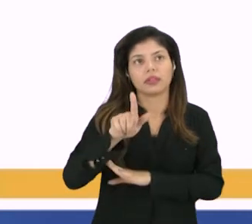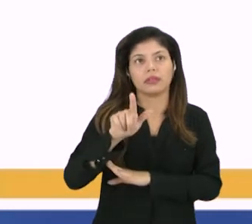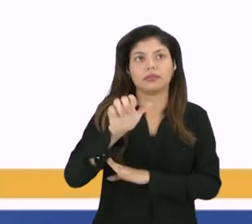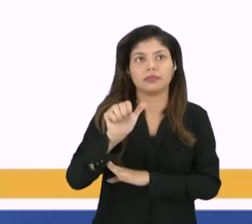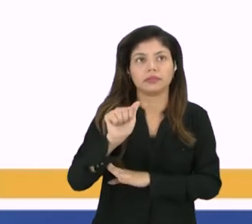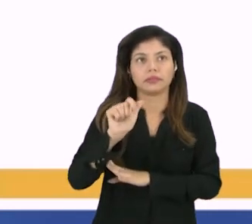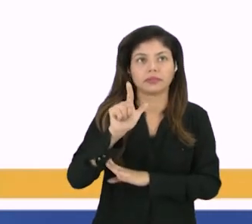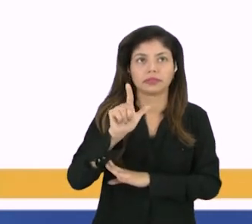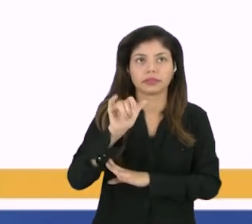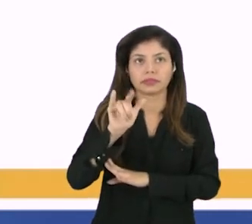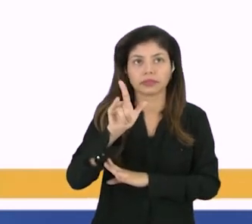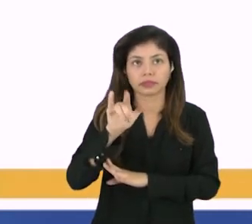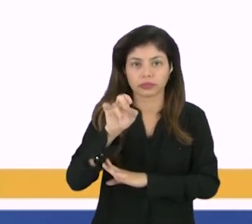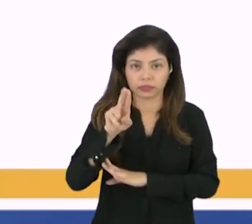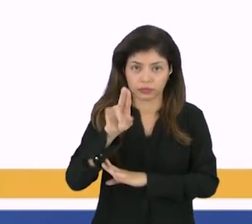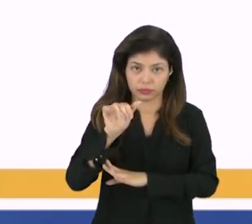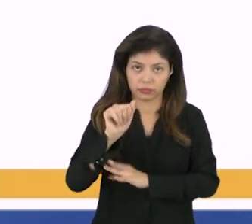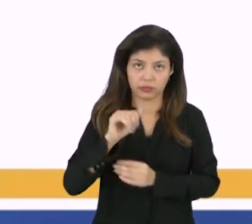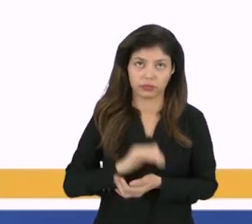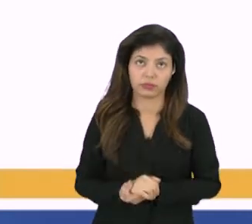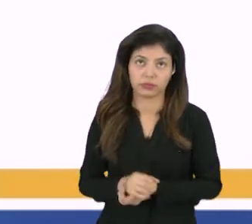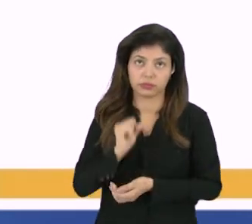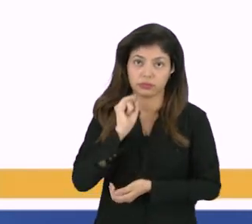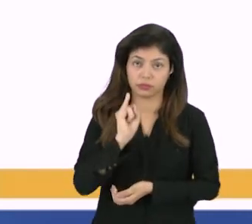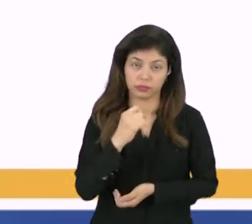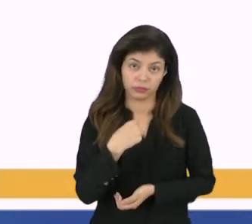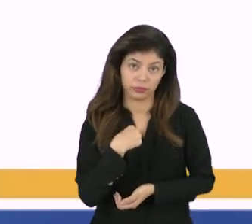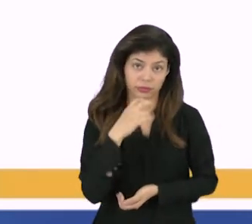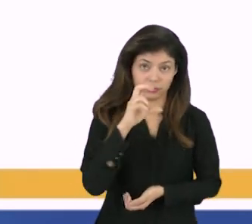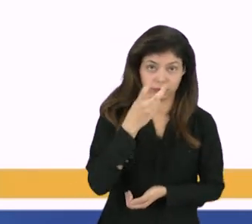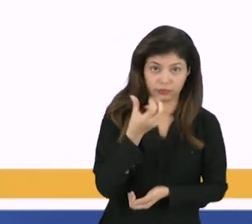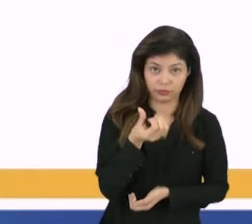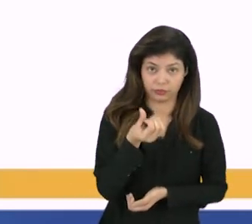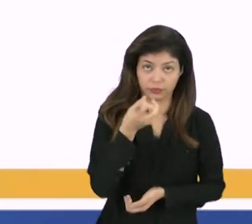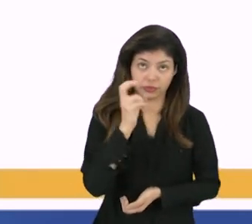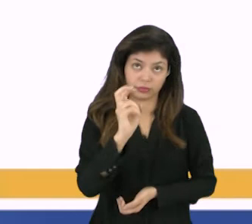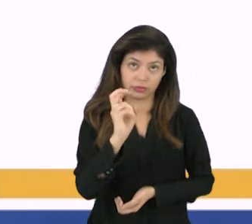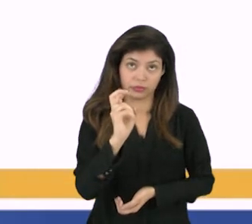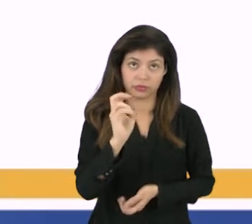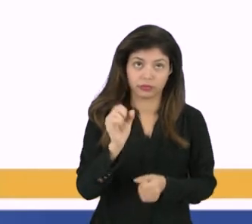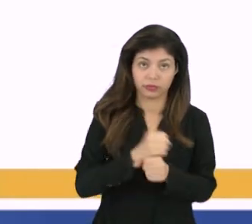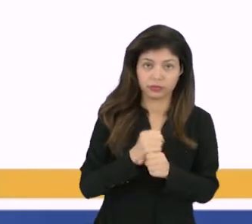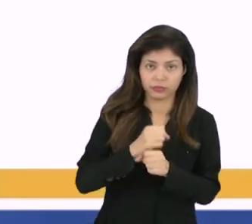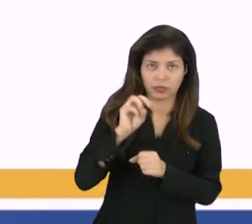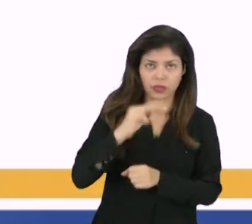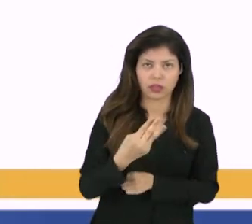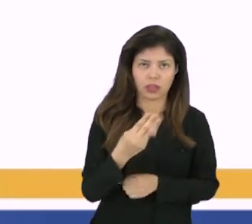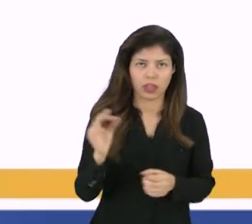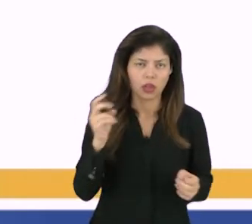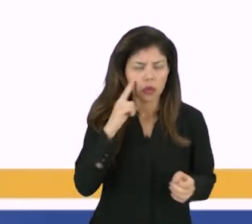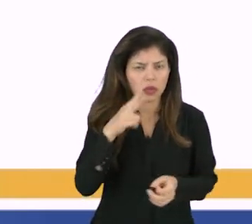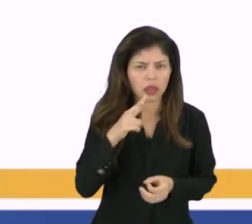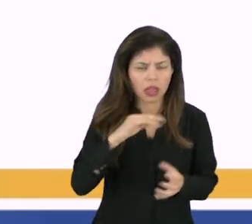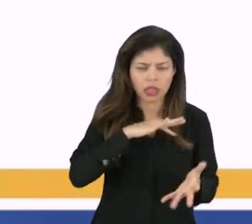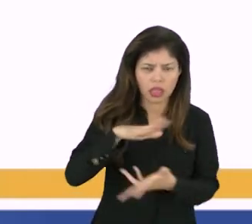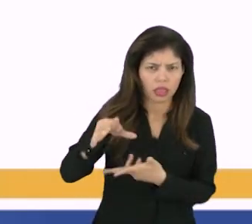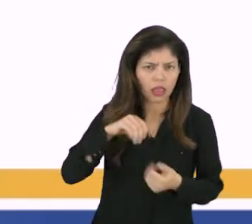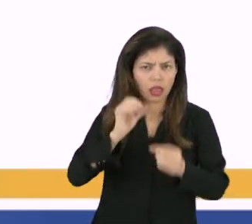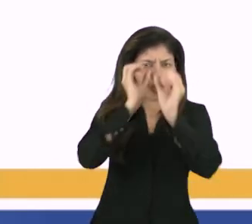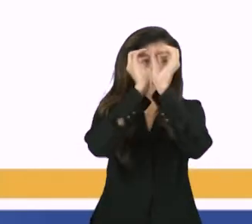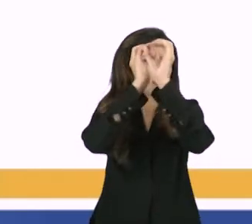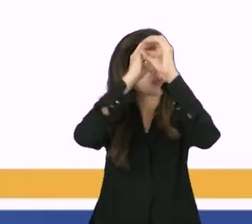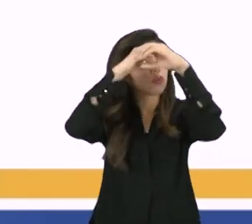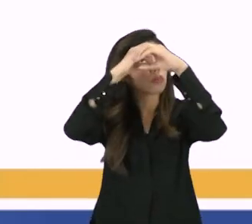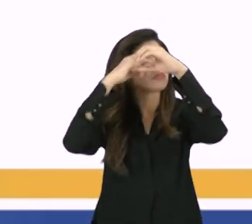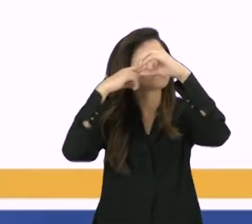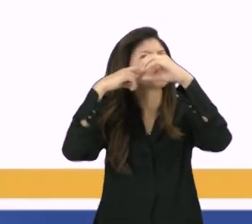revista Galileu. Se eu estivesse a 65 milhões de anos-luz de distância da Terra, conseguiria ver a extinção dos dinossauros com uma luneta